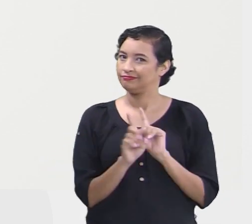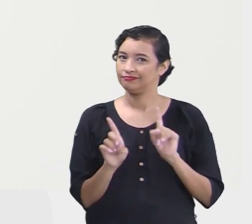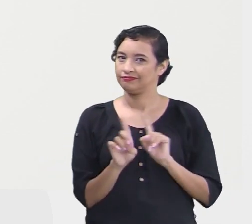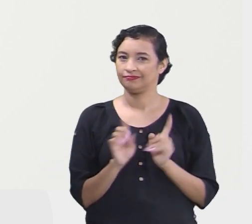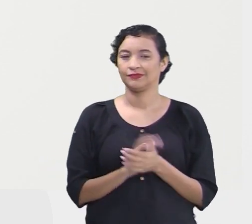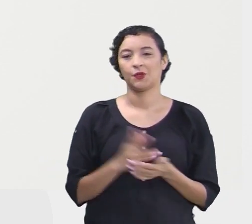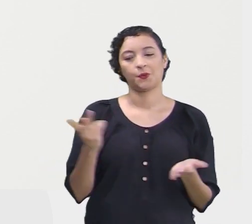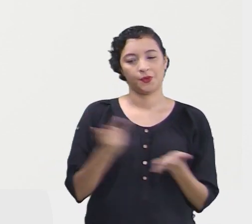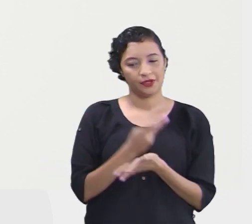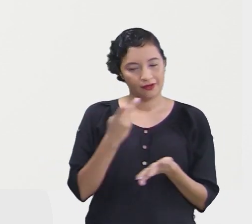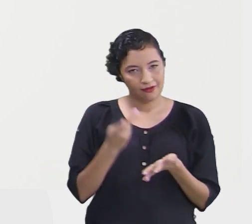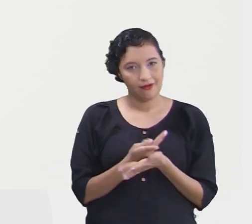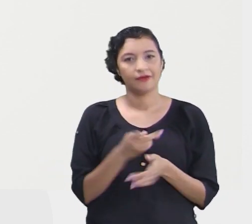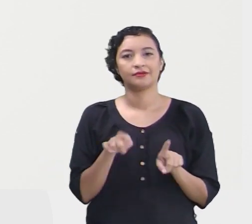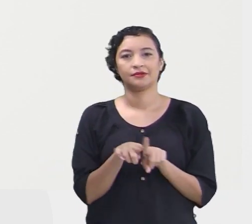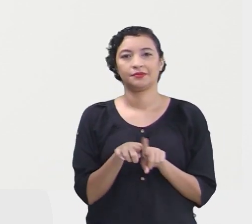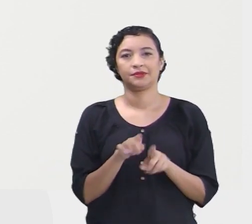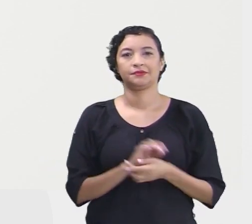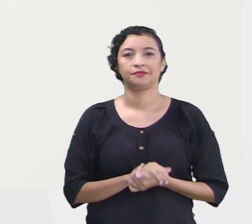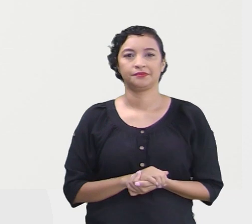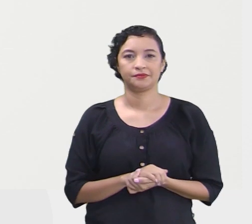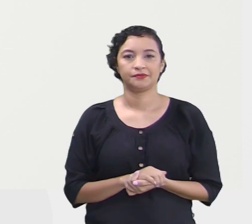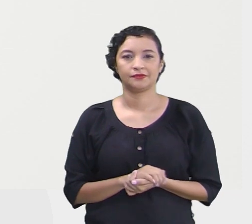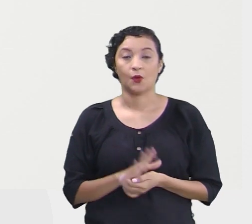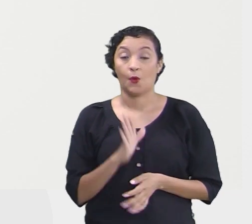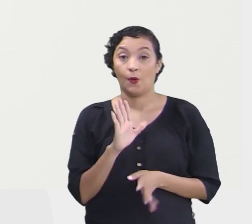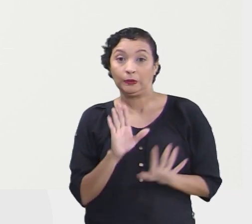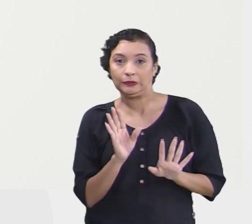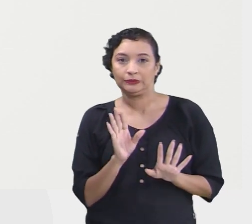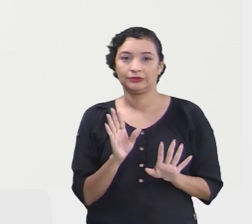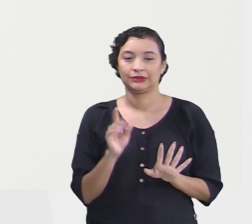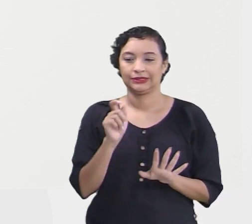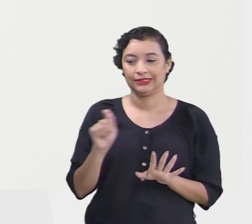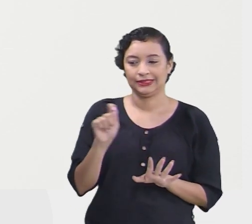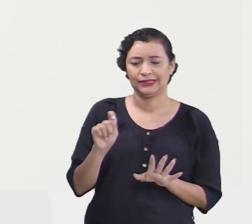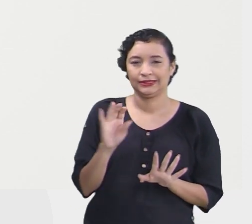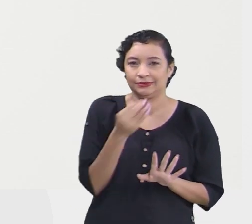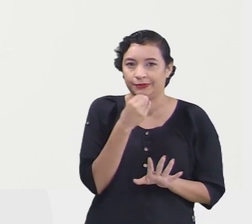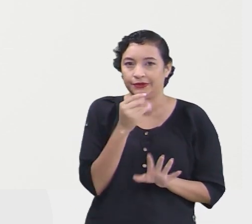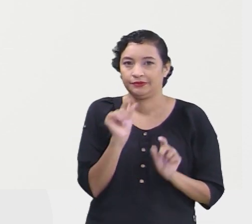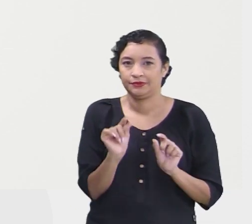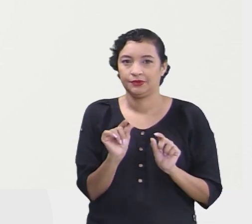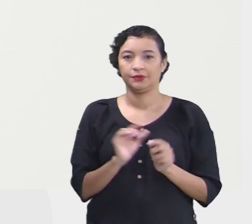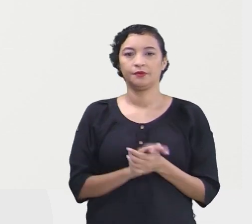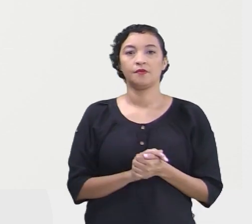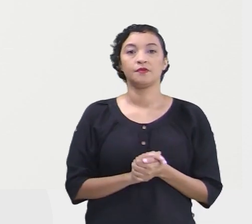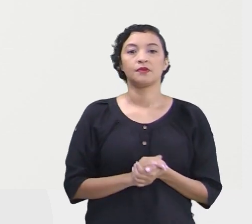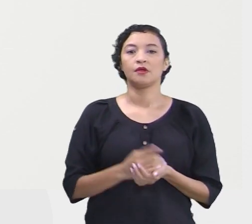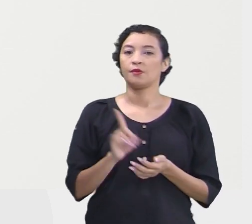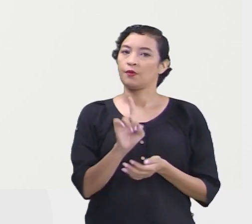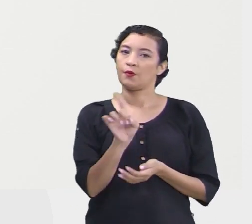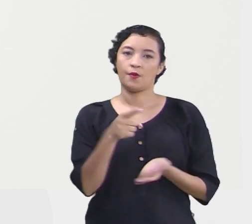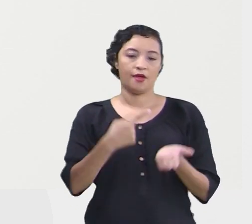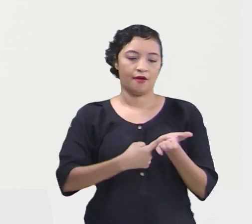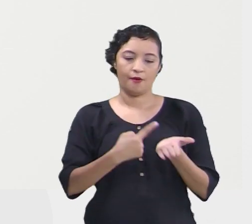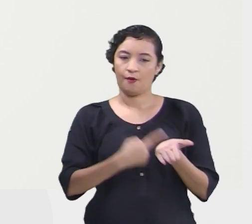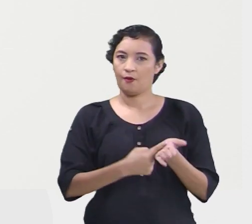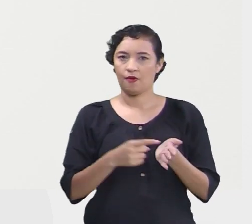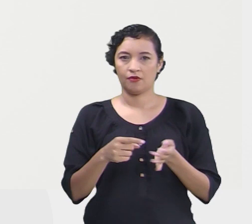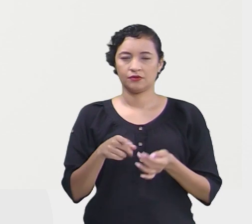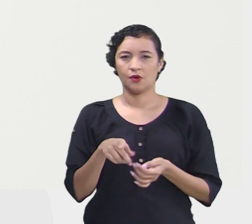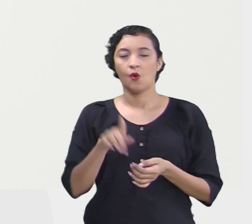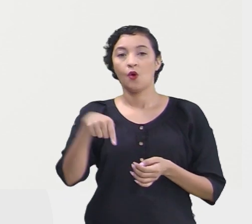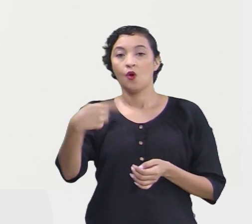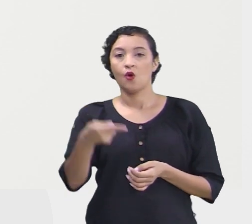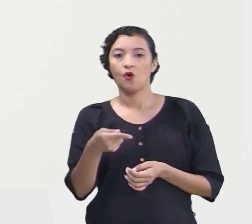tá errado também. Opa, minha caneta aqui tá falhando, mas tá errado. Não é acordo marítimo. Tratado da